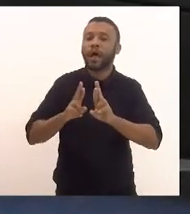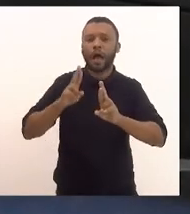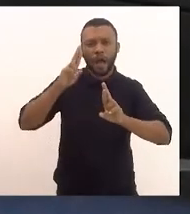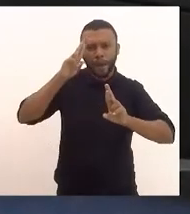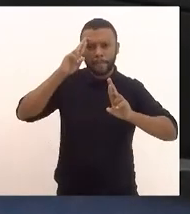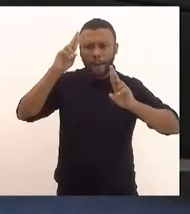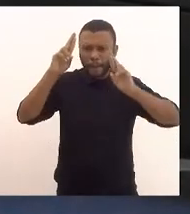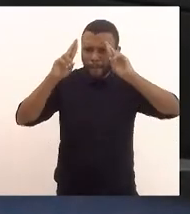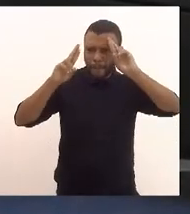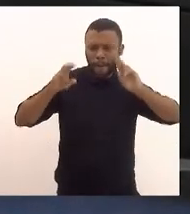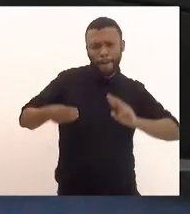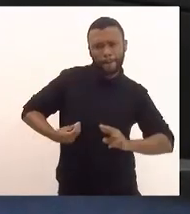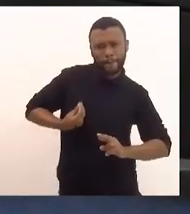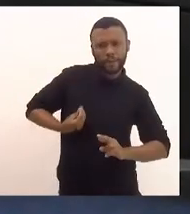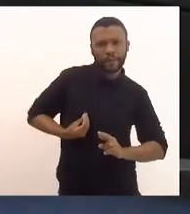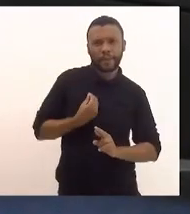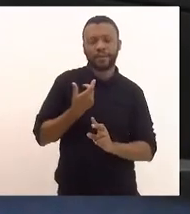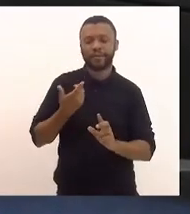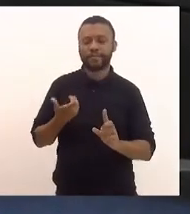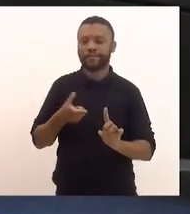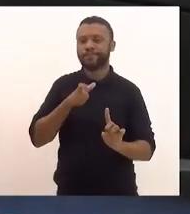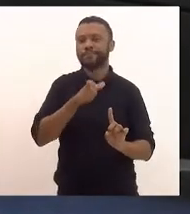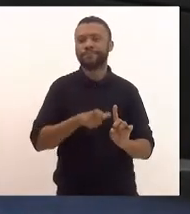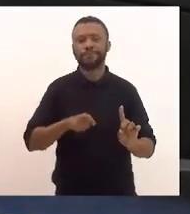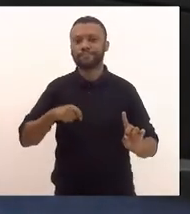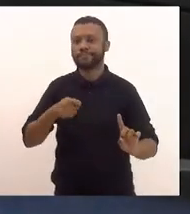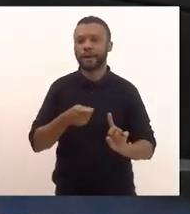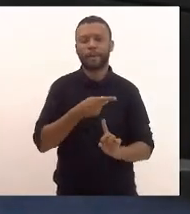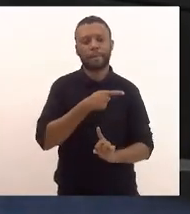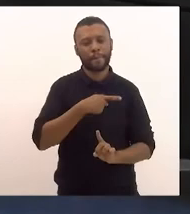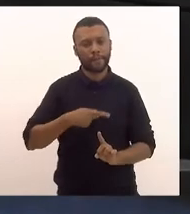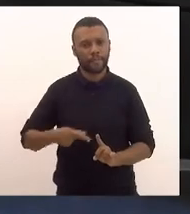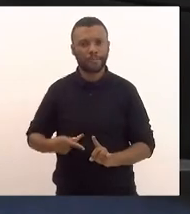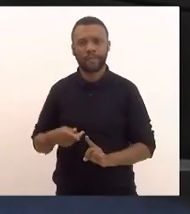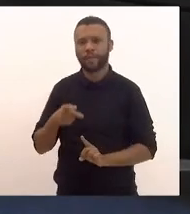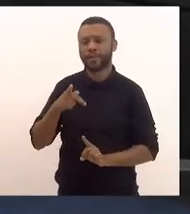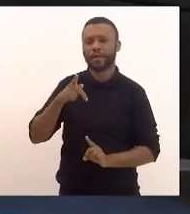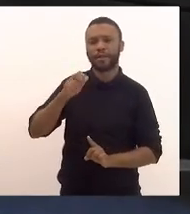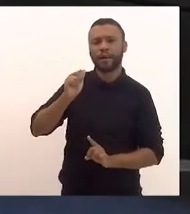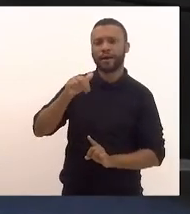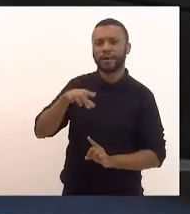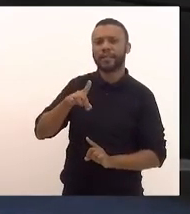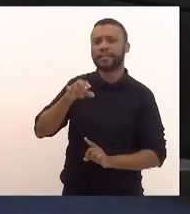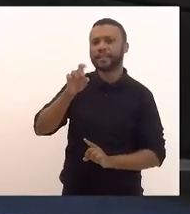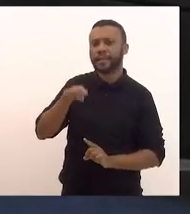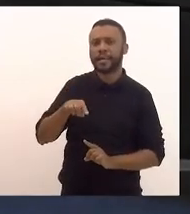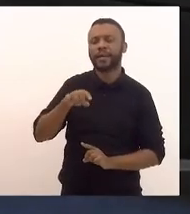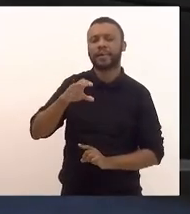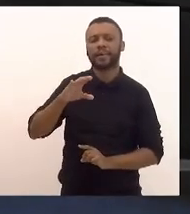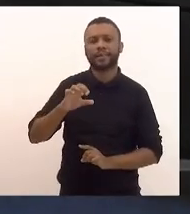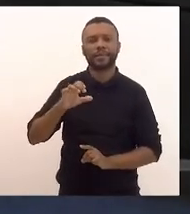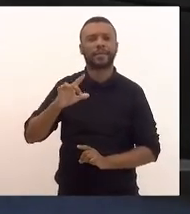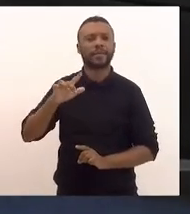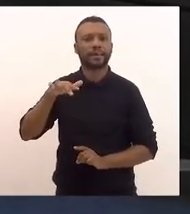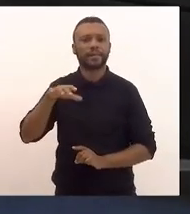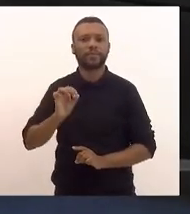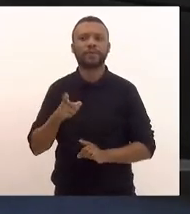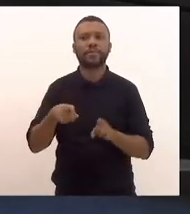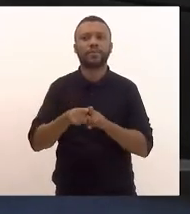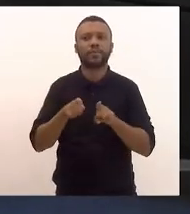na pessoa do excelentíssimo presidente senhor André Ceciliano a quem também